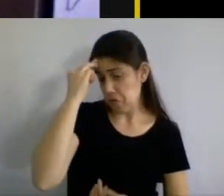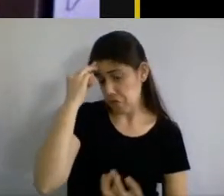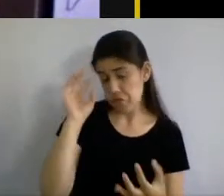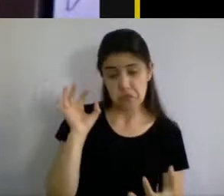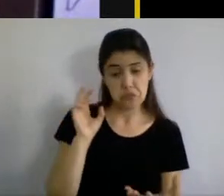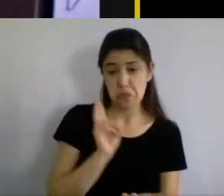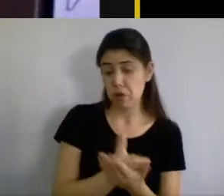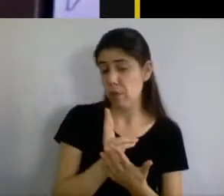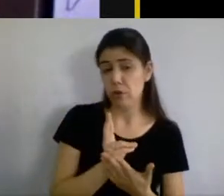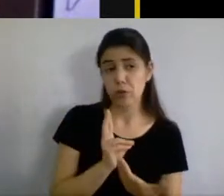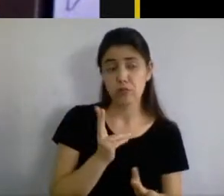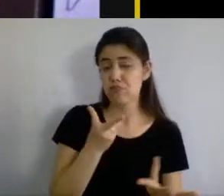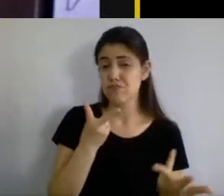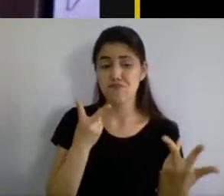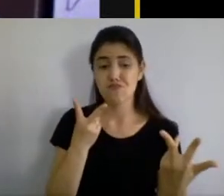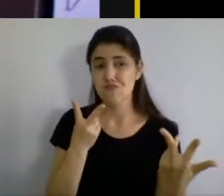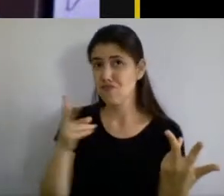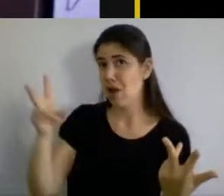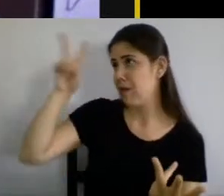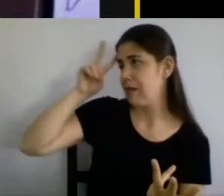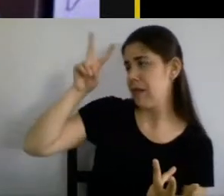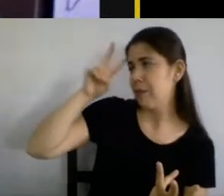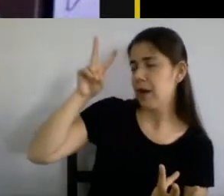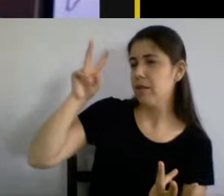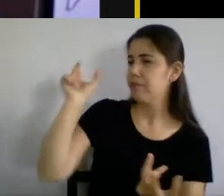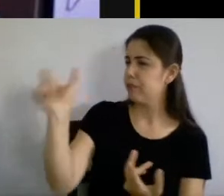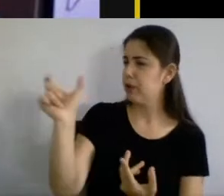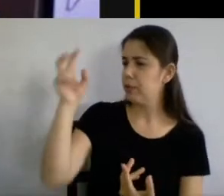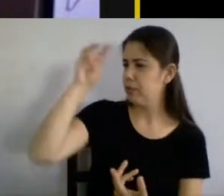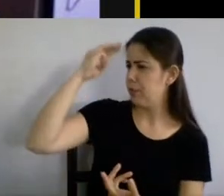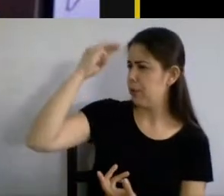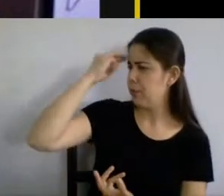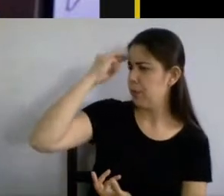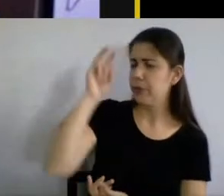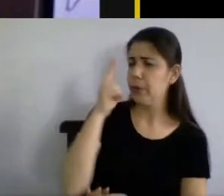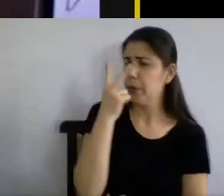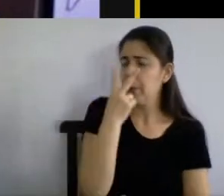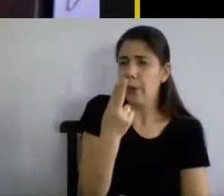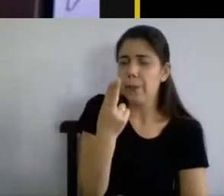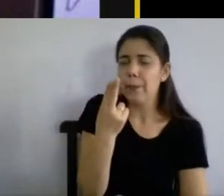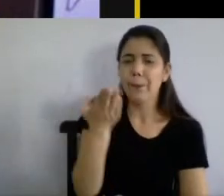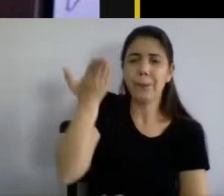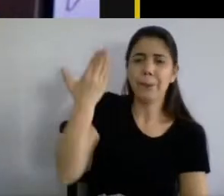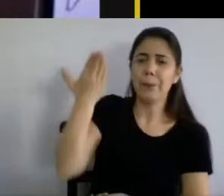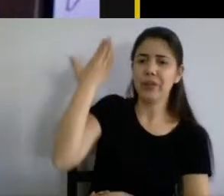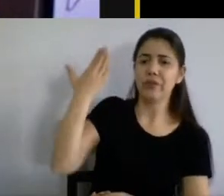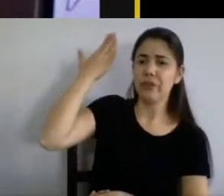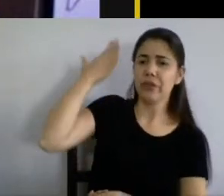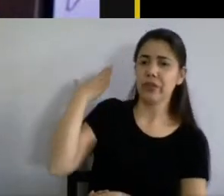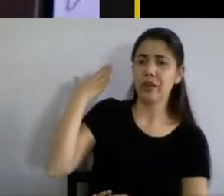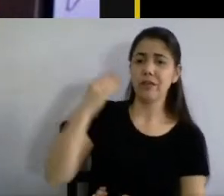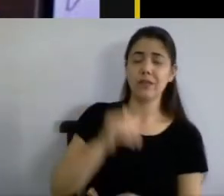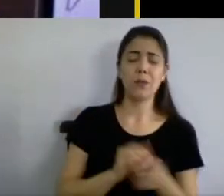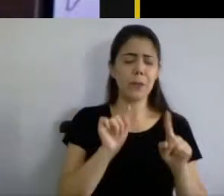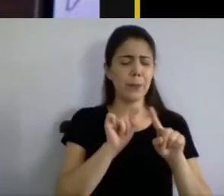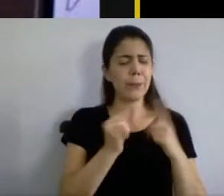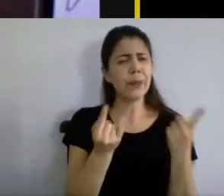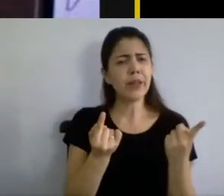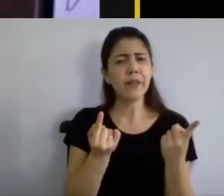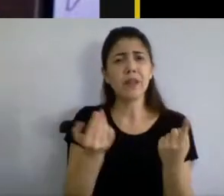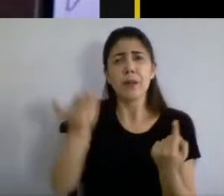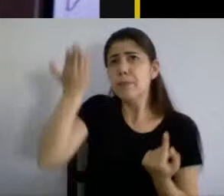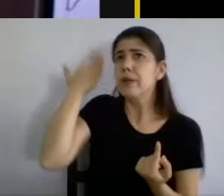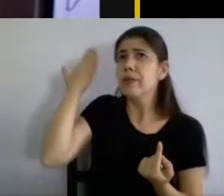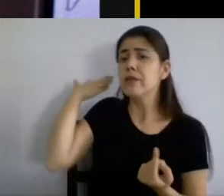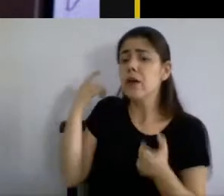o que é o passado para nós? Ele é um lugar de destruição, de morte e de ausência.